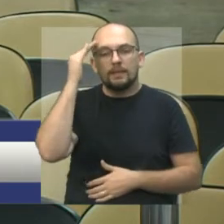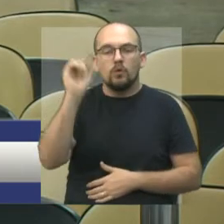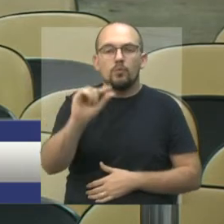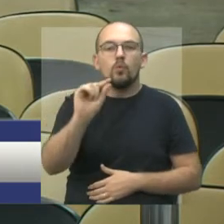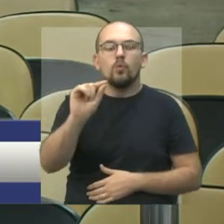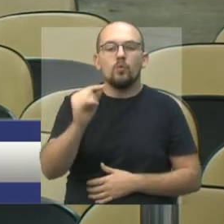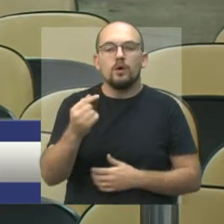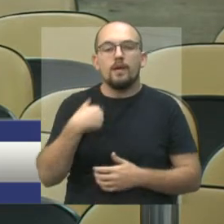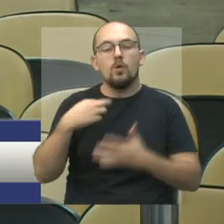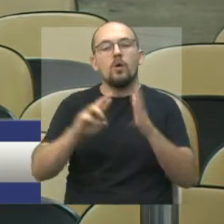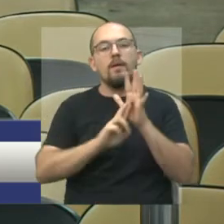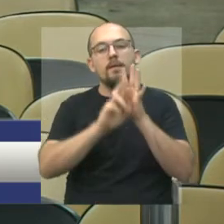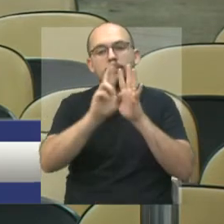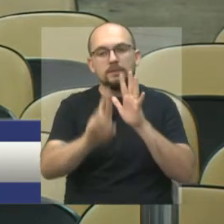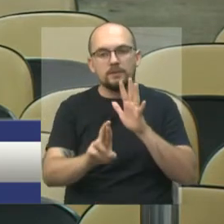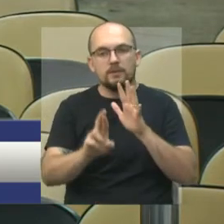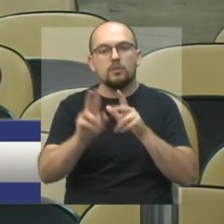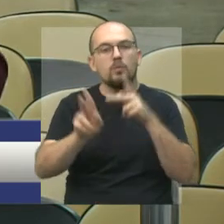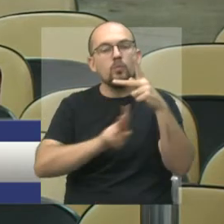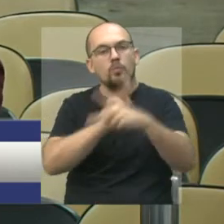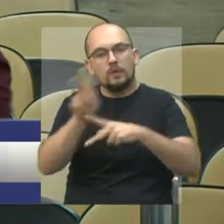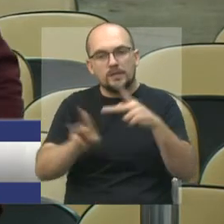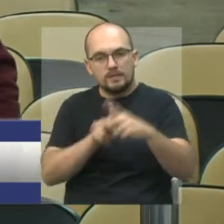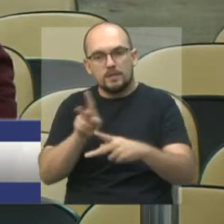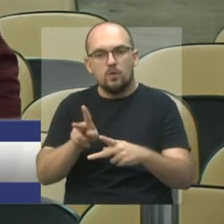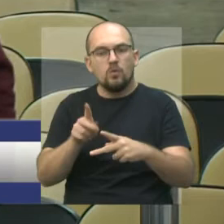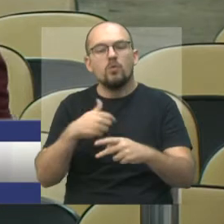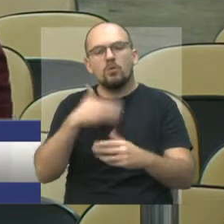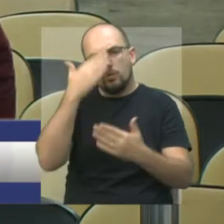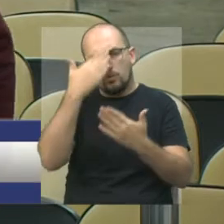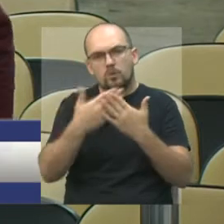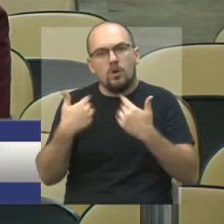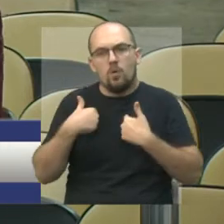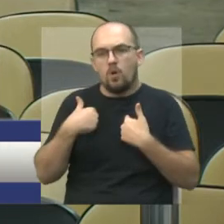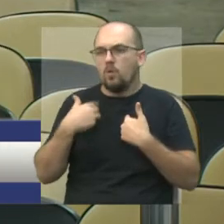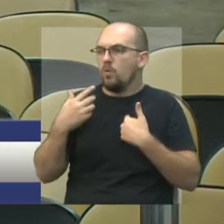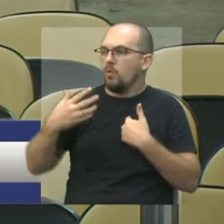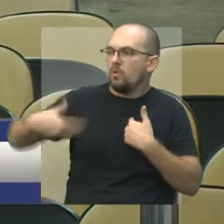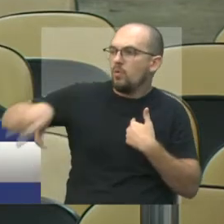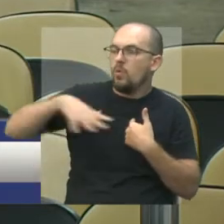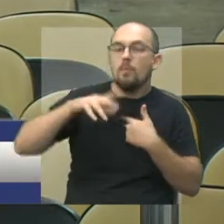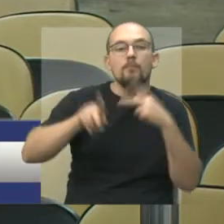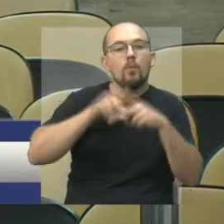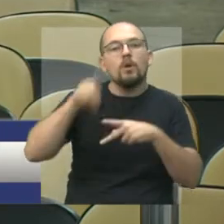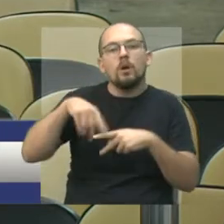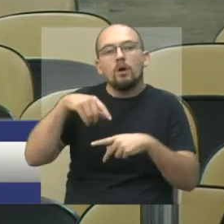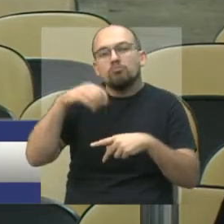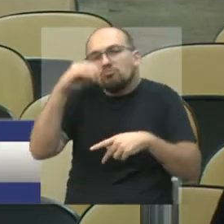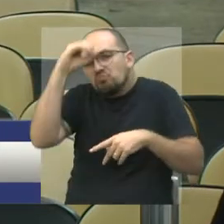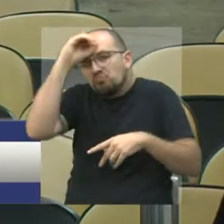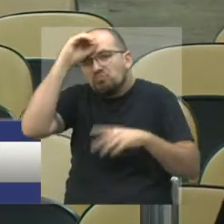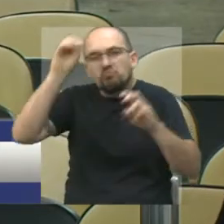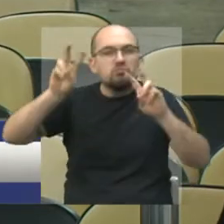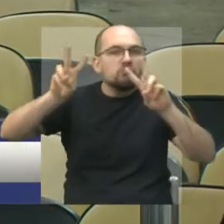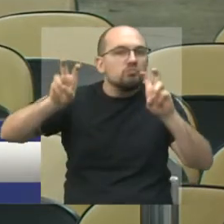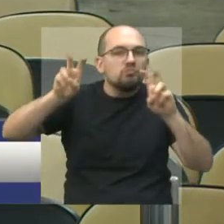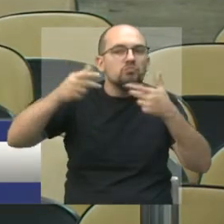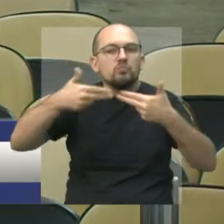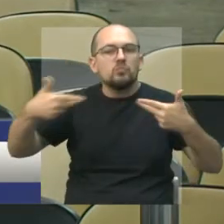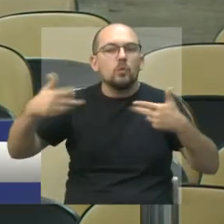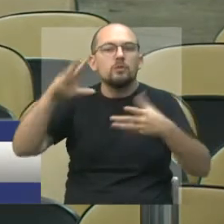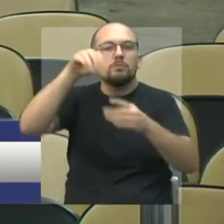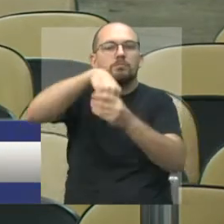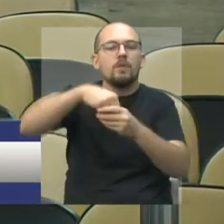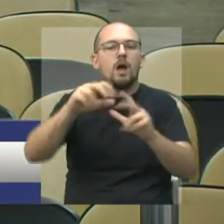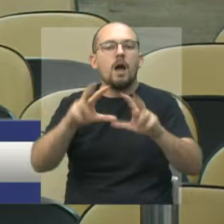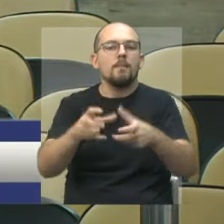Estou representando aqui a população e acredito que, assim como eu, a população é leiga em alguns termos que são utilizados aqui dentro da